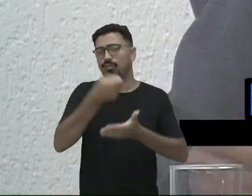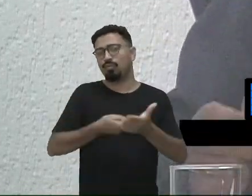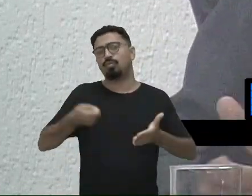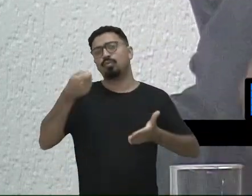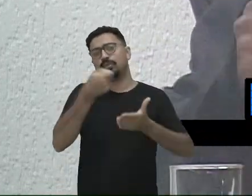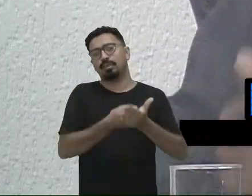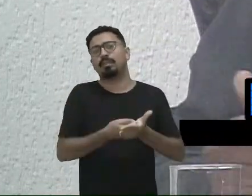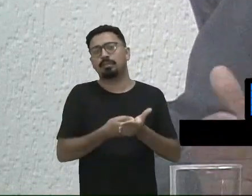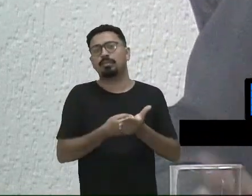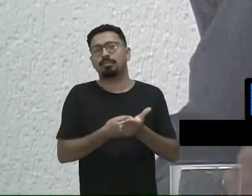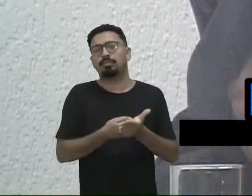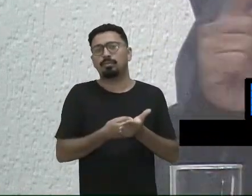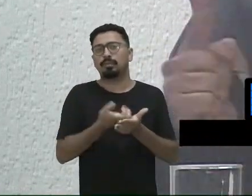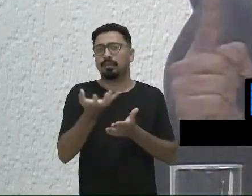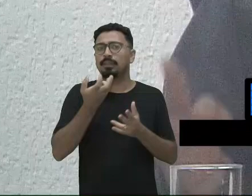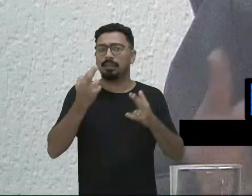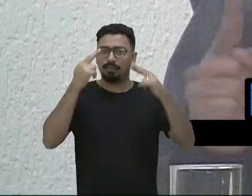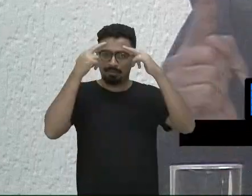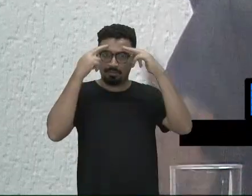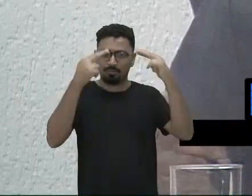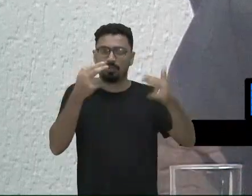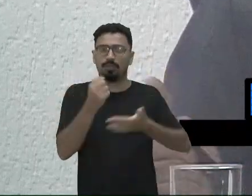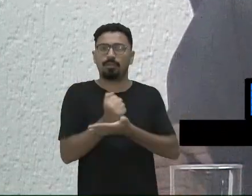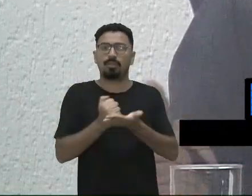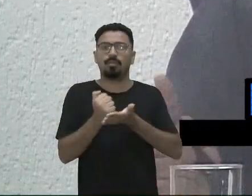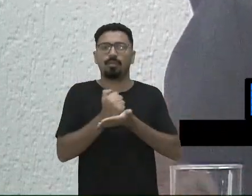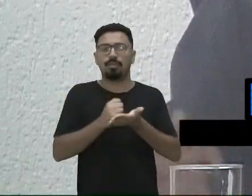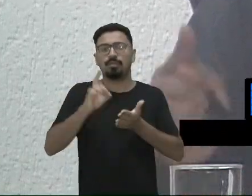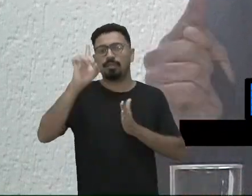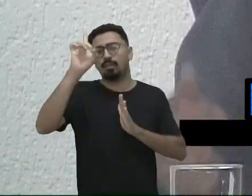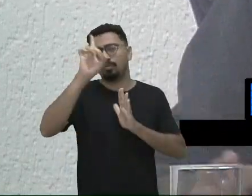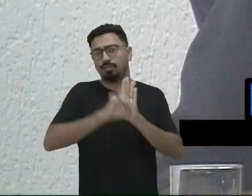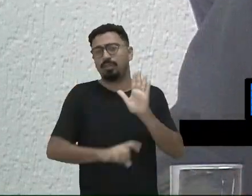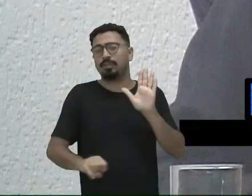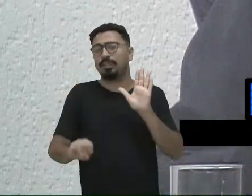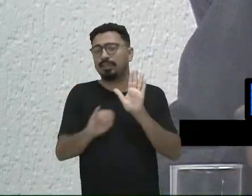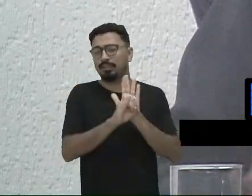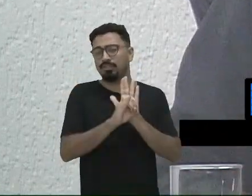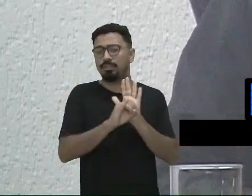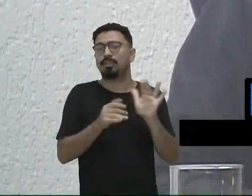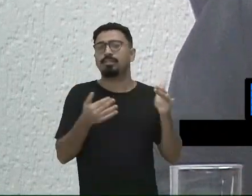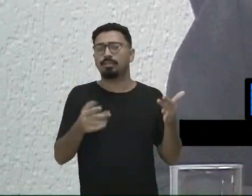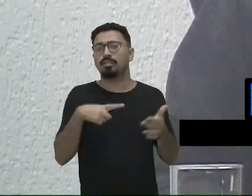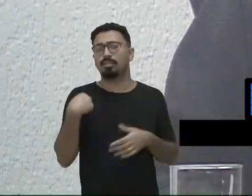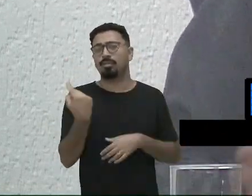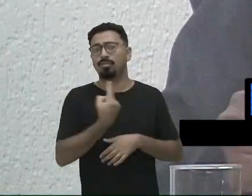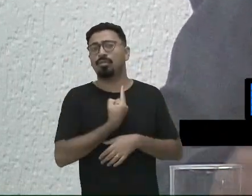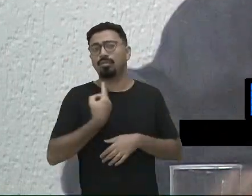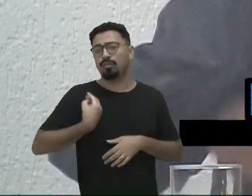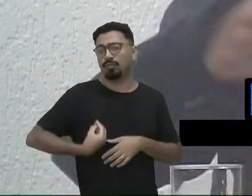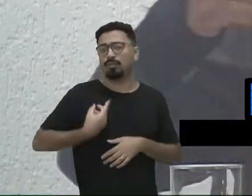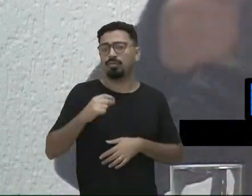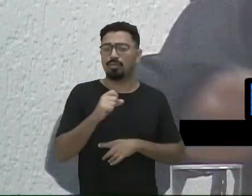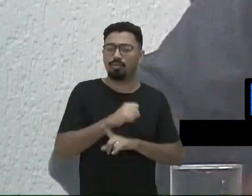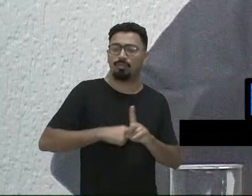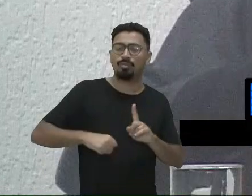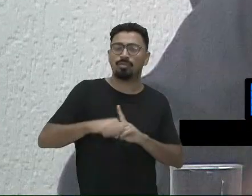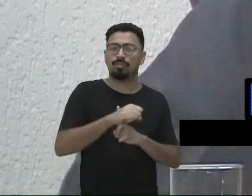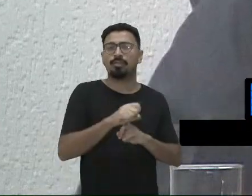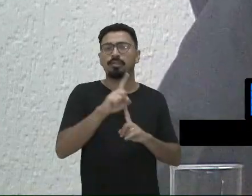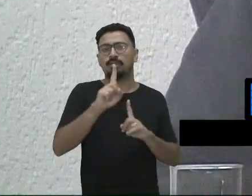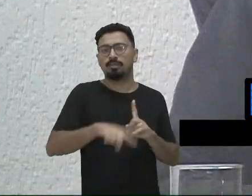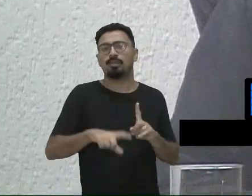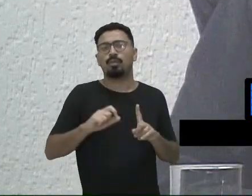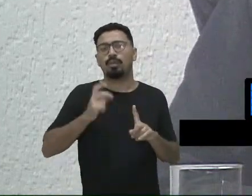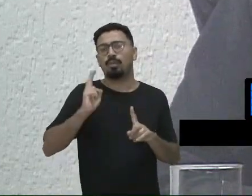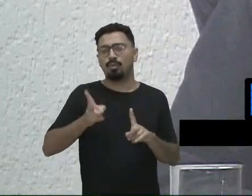buscado respeito e o mínimo, que é o direito à identidade. A gente vive numa sociedade que é construída para ficar